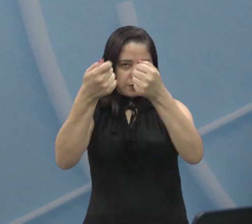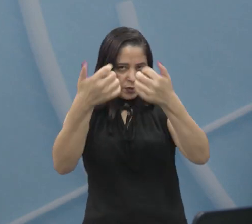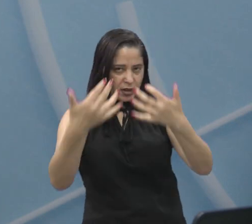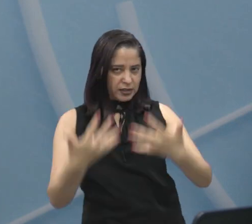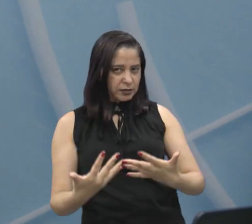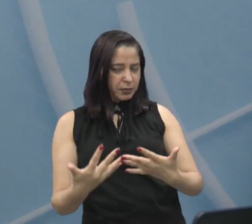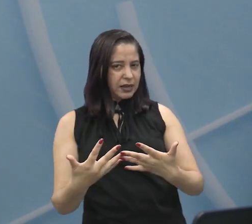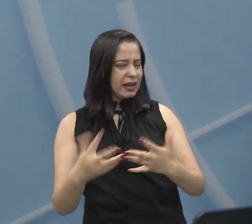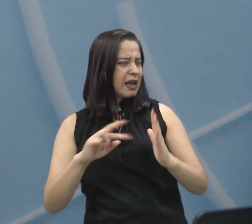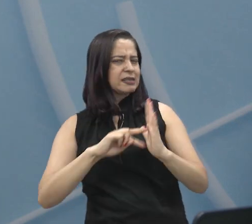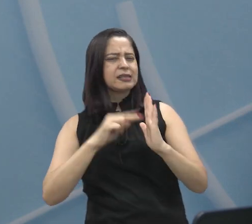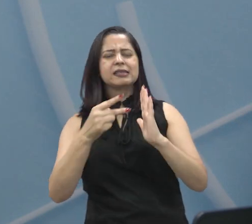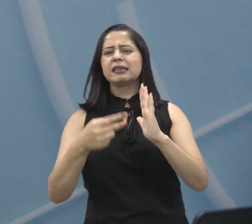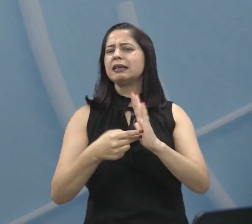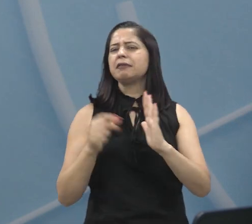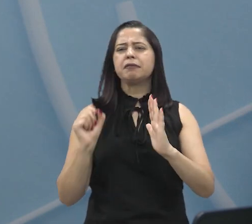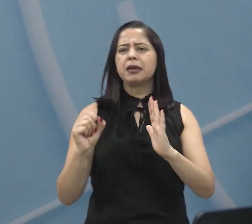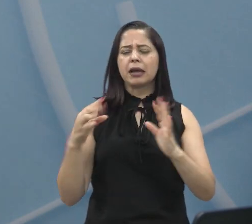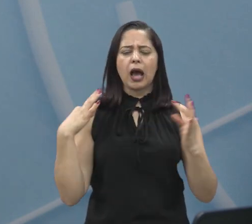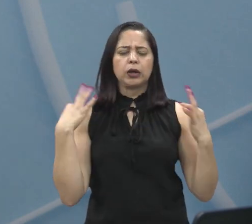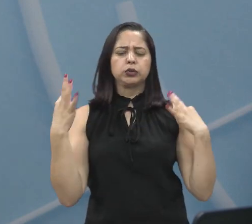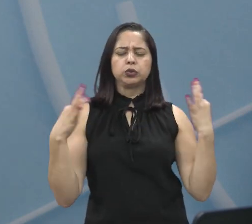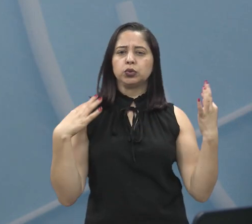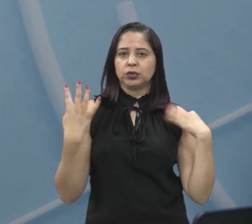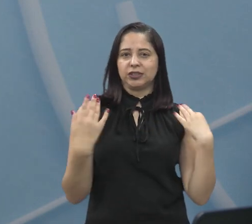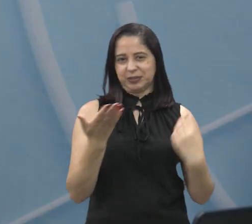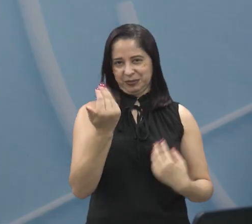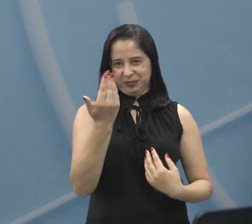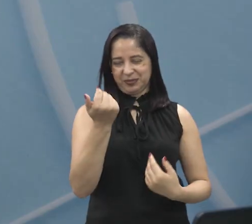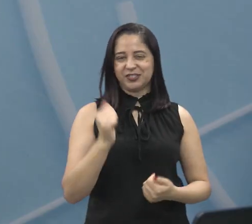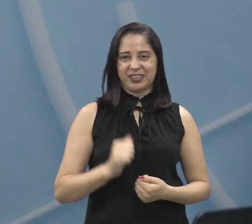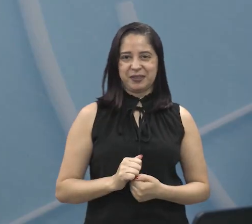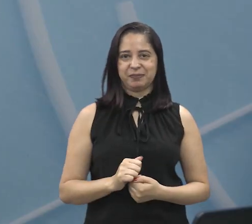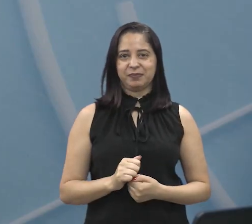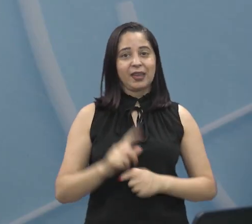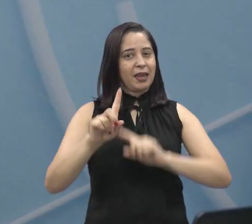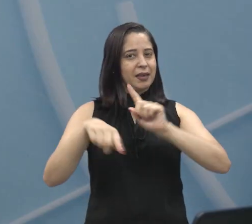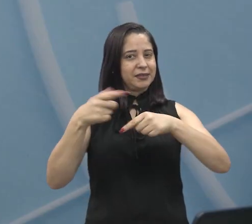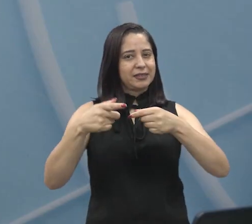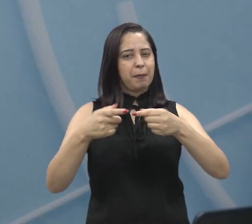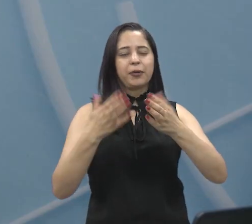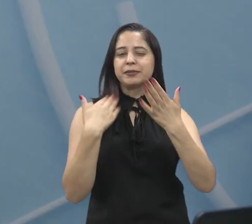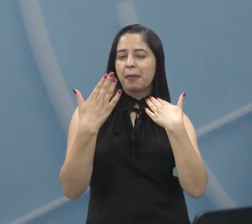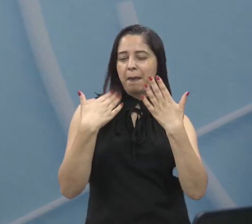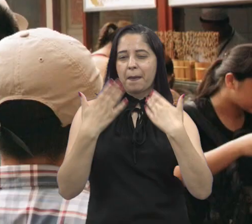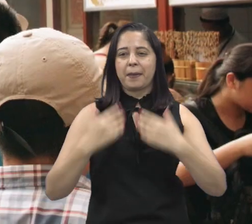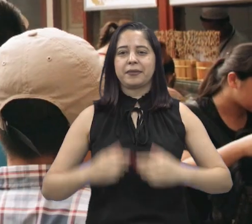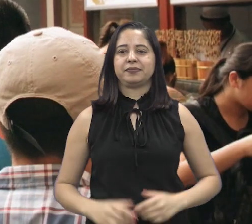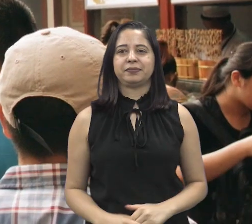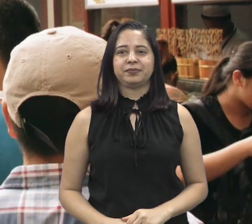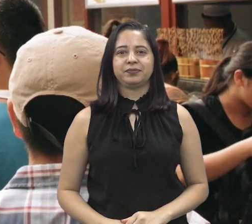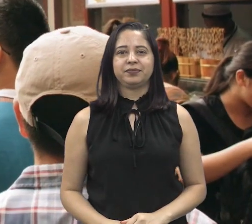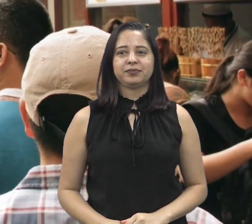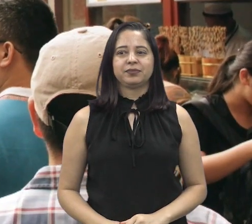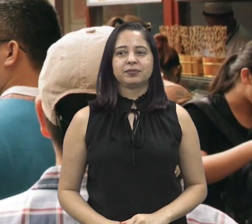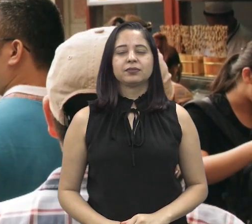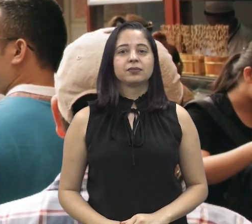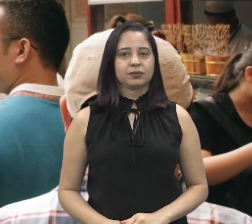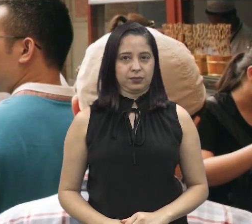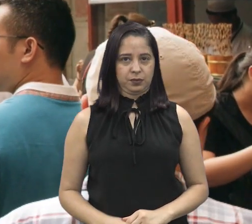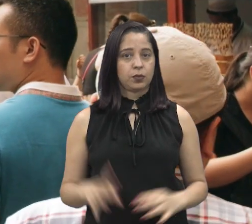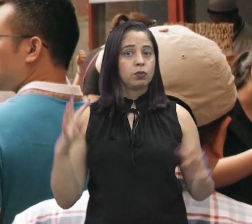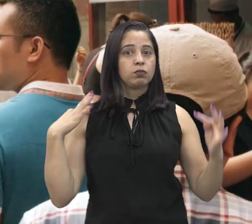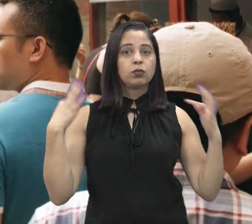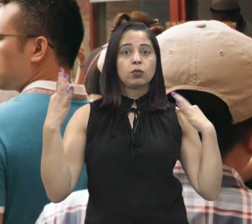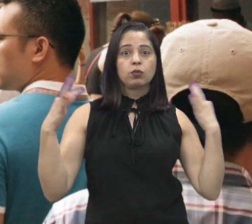de fato é o turismo cultural. Vamos assistir, aí depois a gente repercute com as meninas. O turismo cultural é